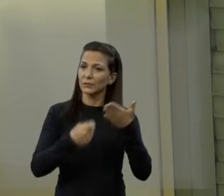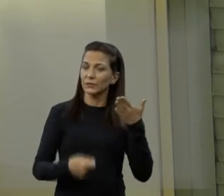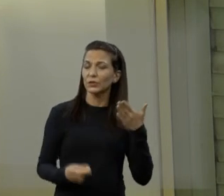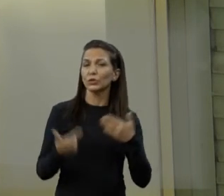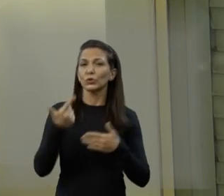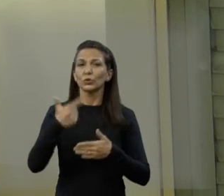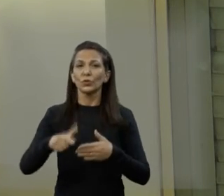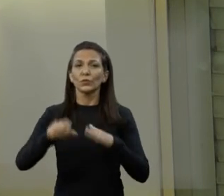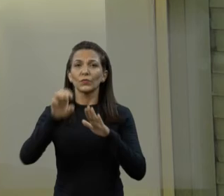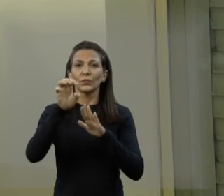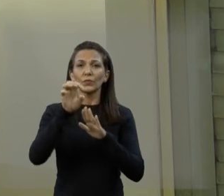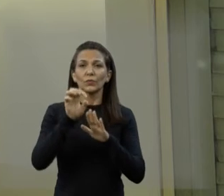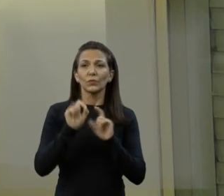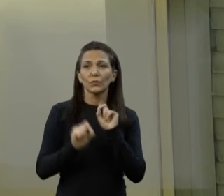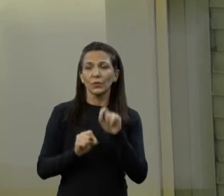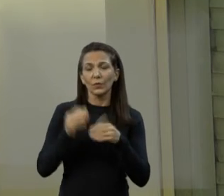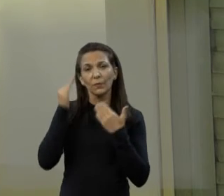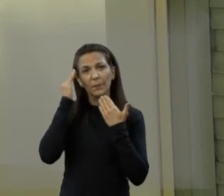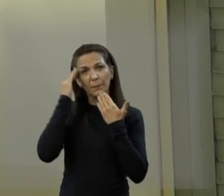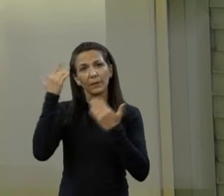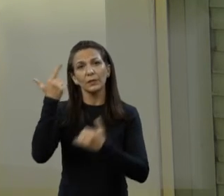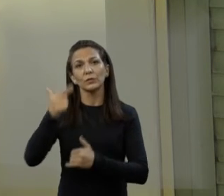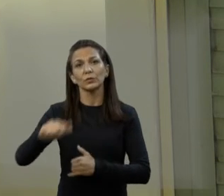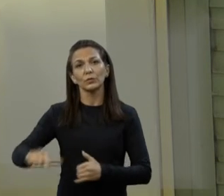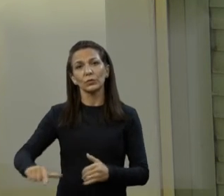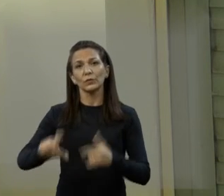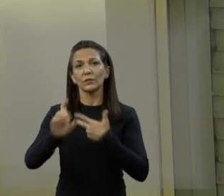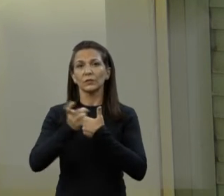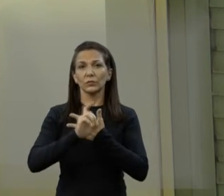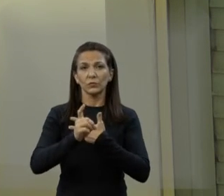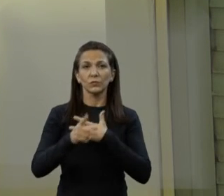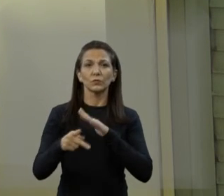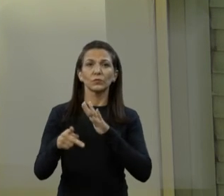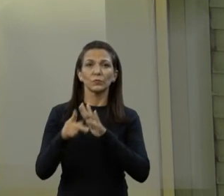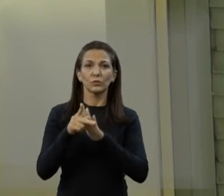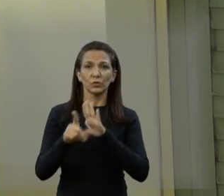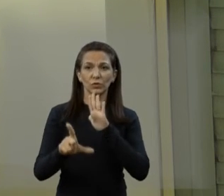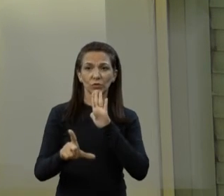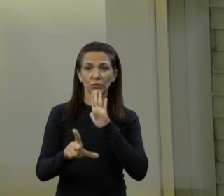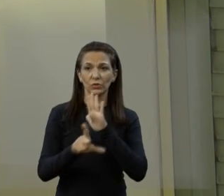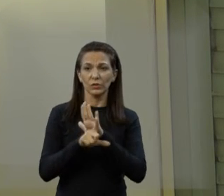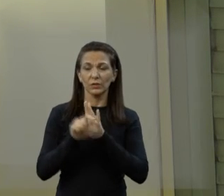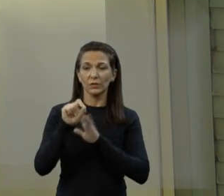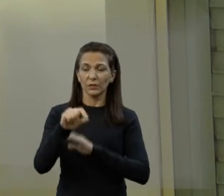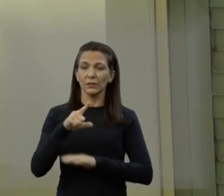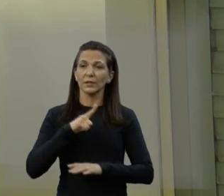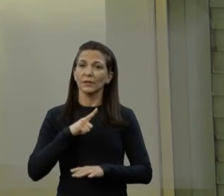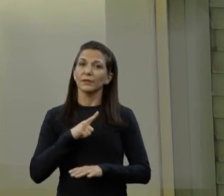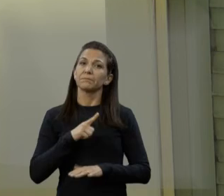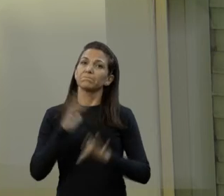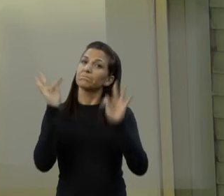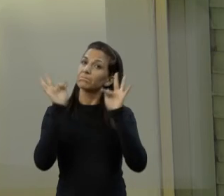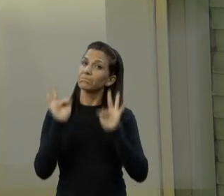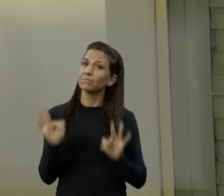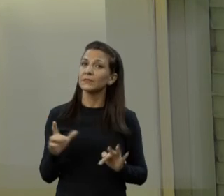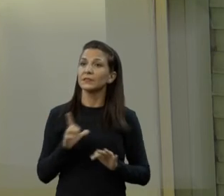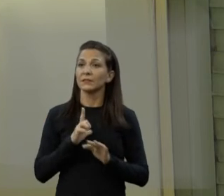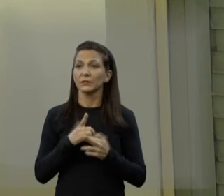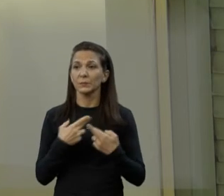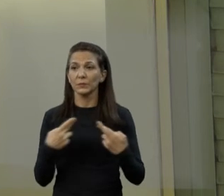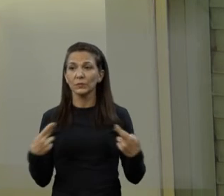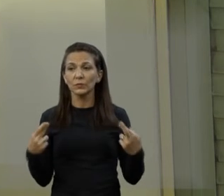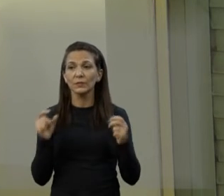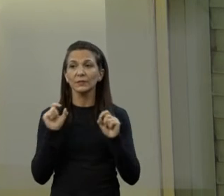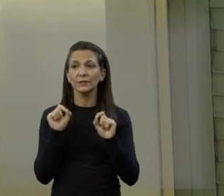colocando a parte das emendas mas meu muito obrigado Mais uma vez Execute por esse projeto creio que felizmente nós temos